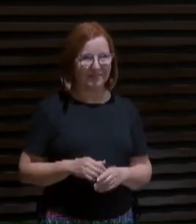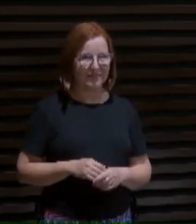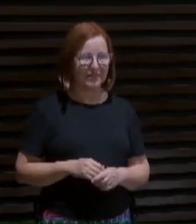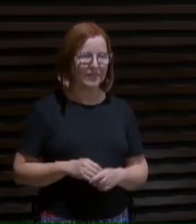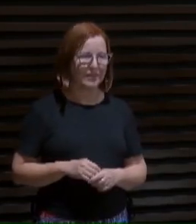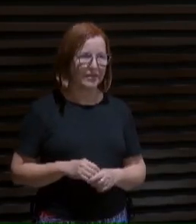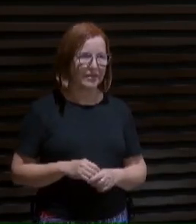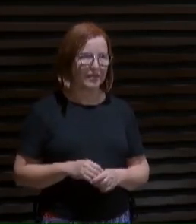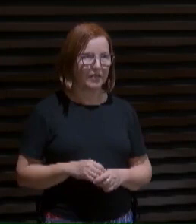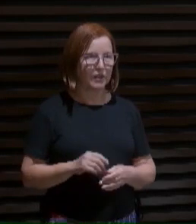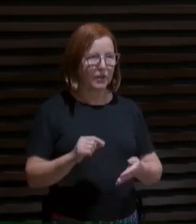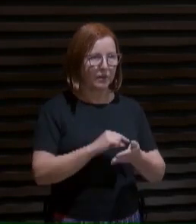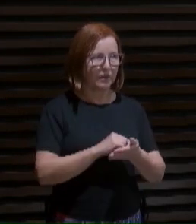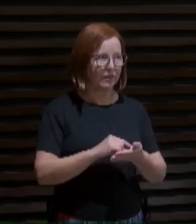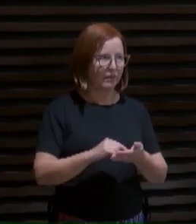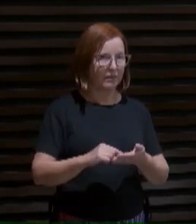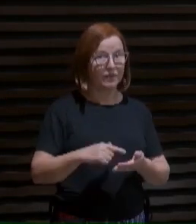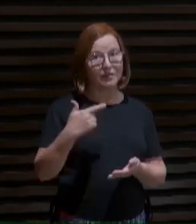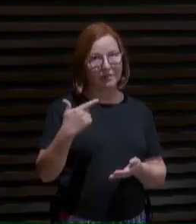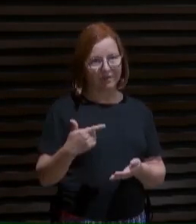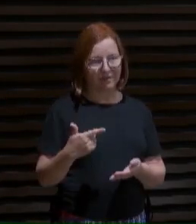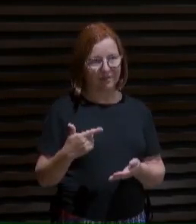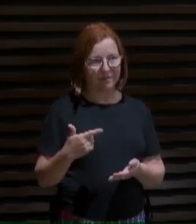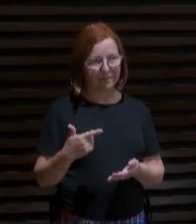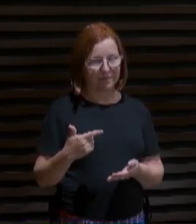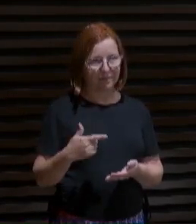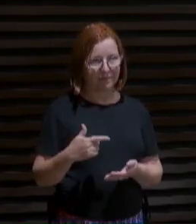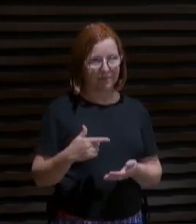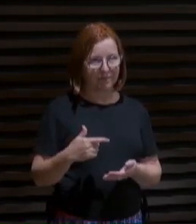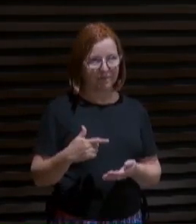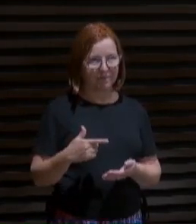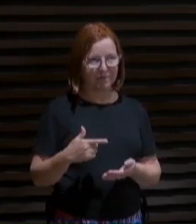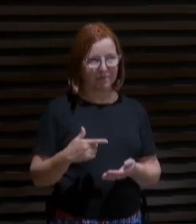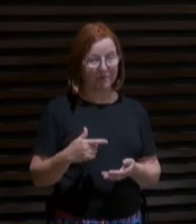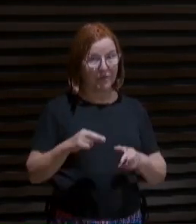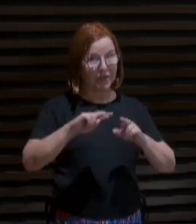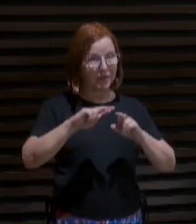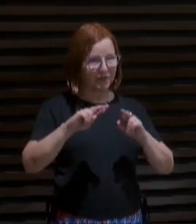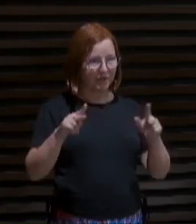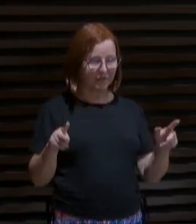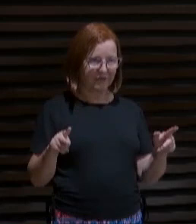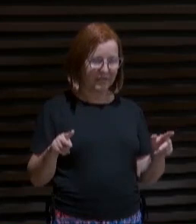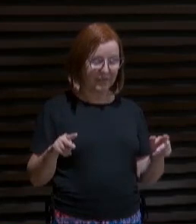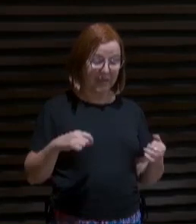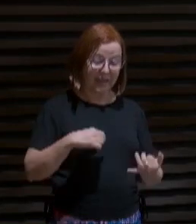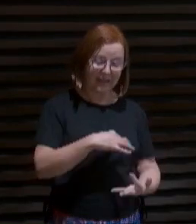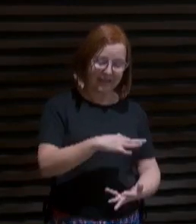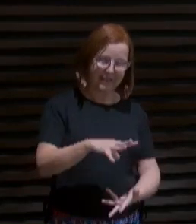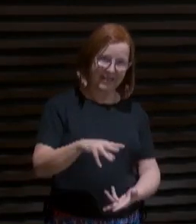Agora, o versículo 2, ele tem uma coisa meio diferente, que a terra,